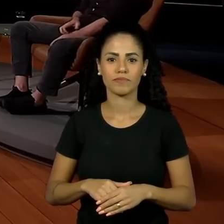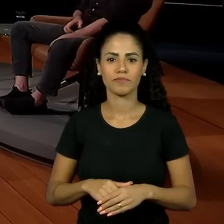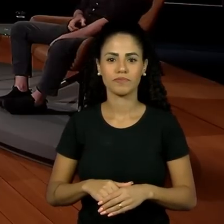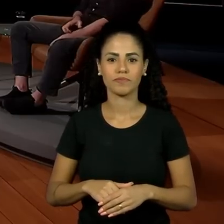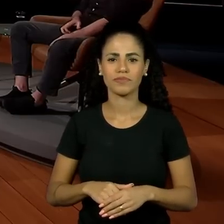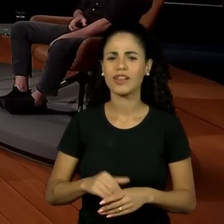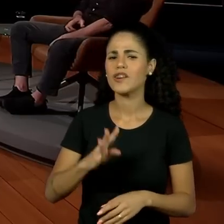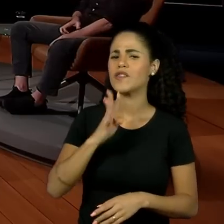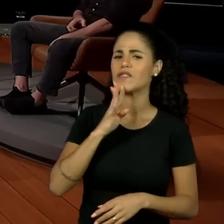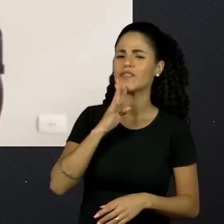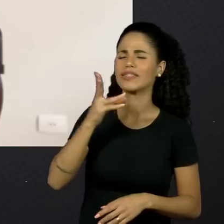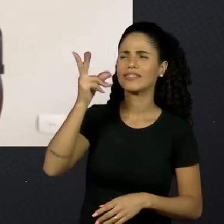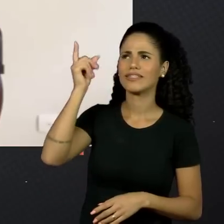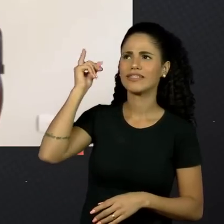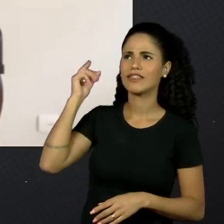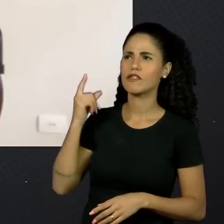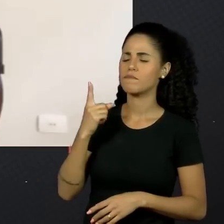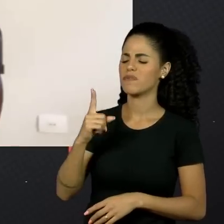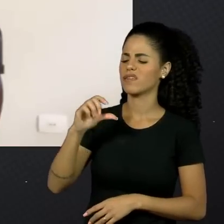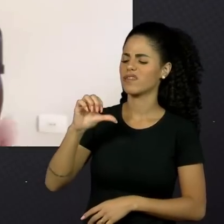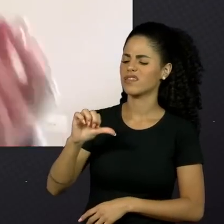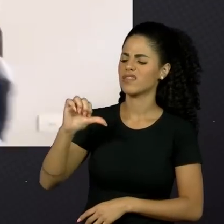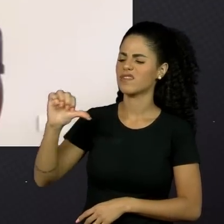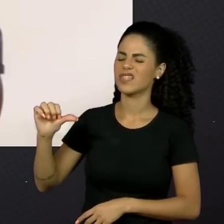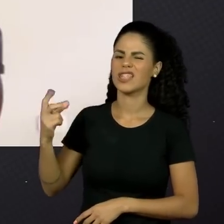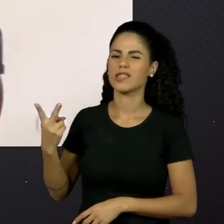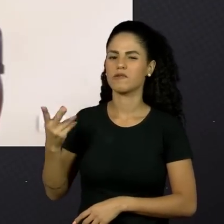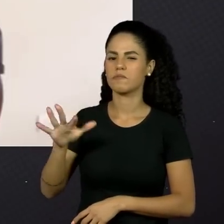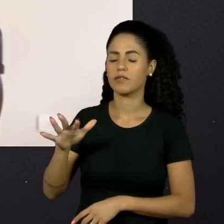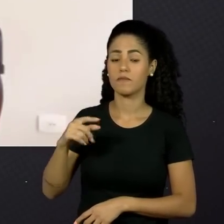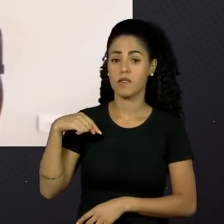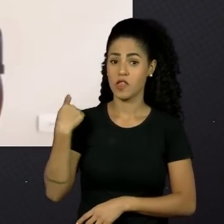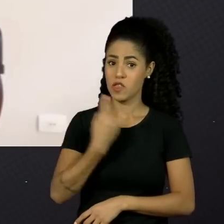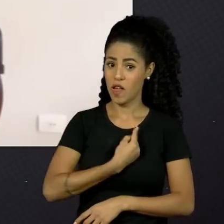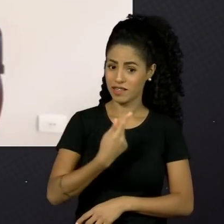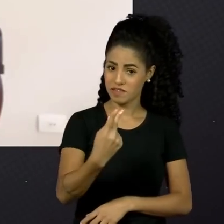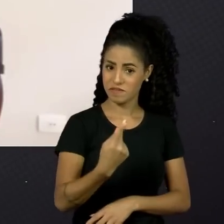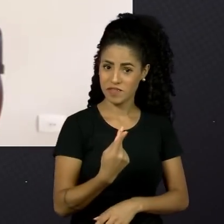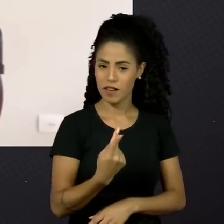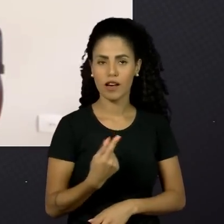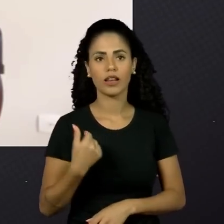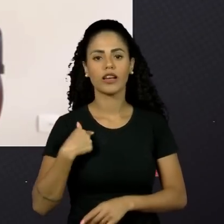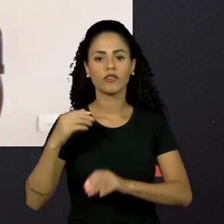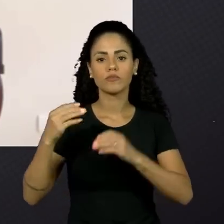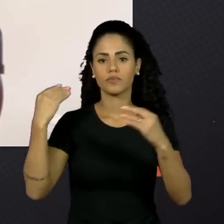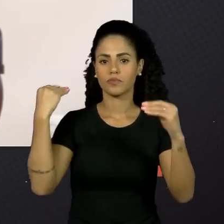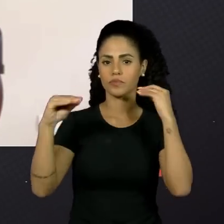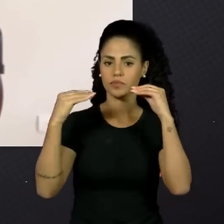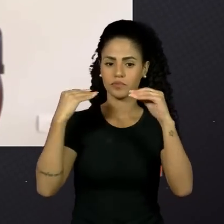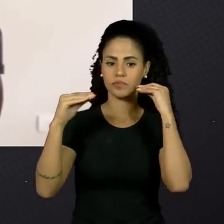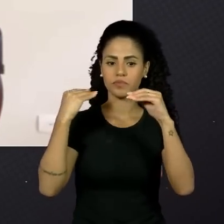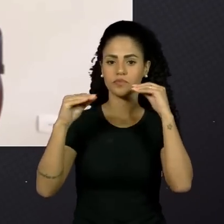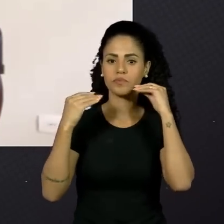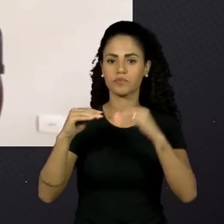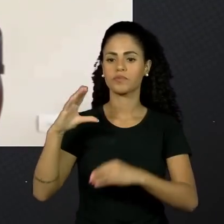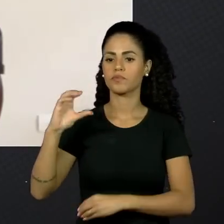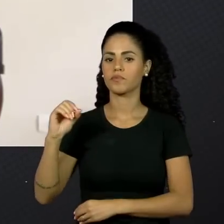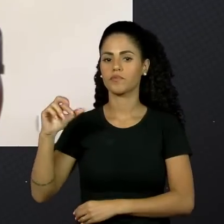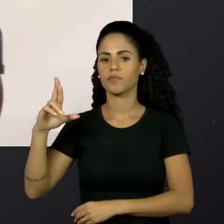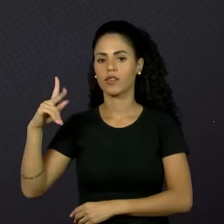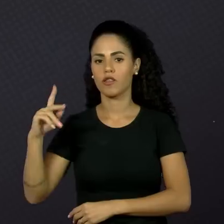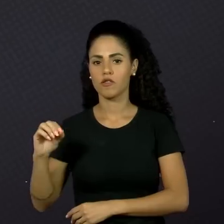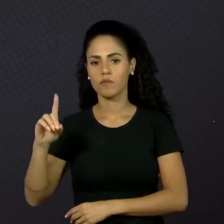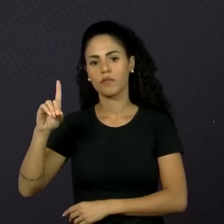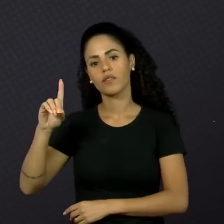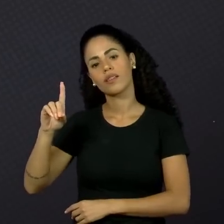Conheci Guilherme em 1992, 1993, quando nós fizemos uma novela chamada De Corpo e Alma, da Glória